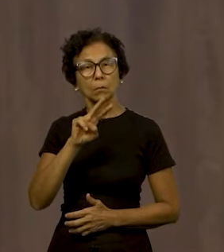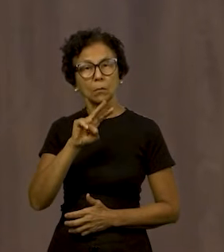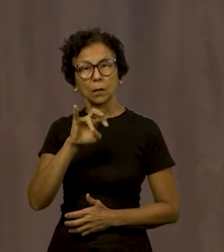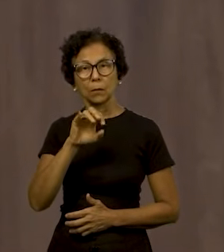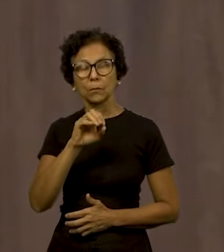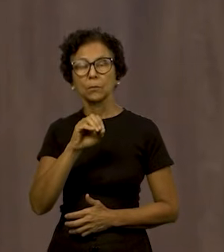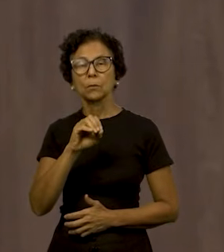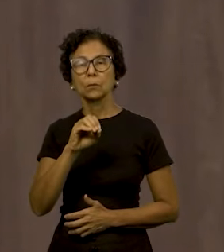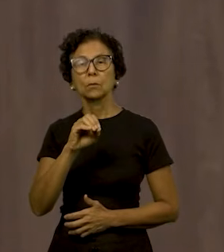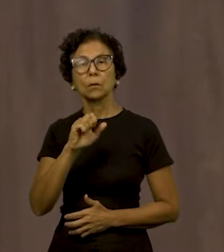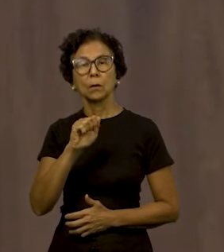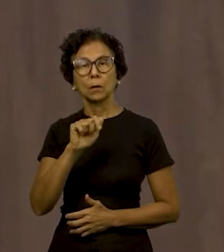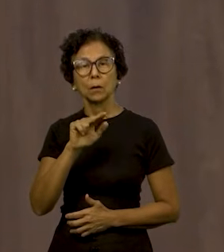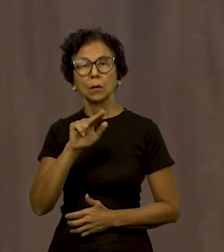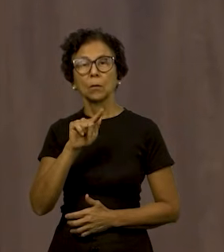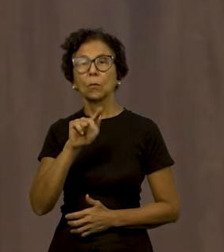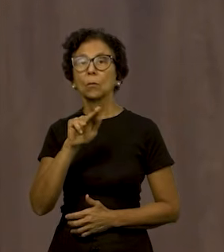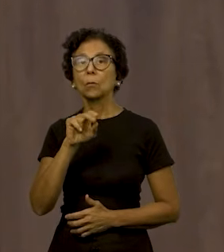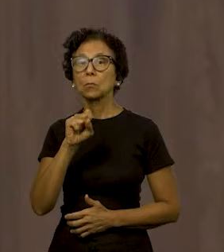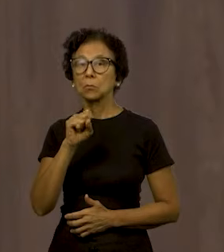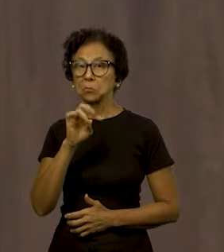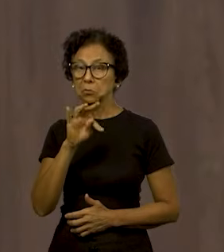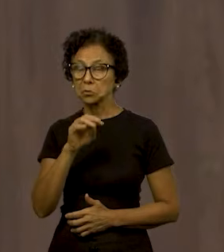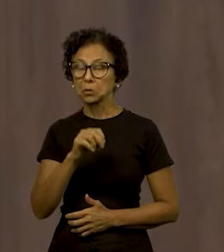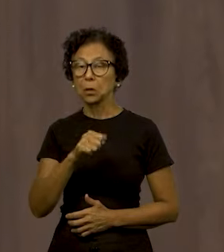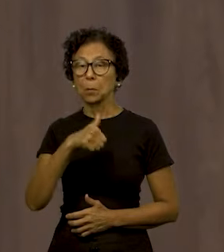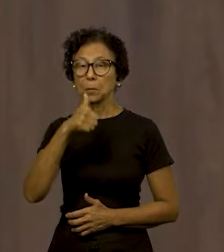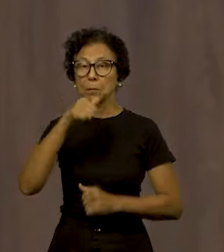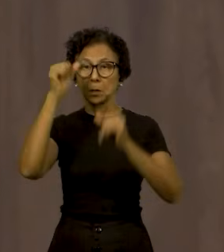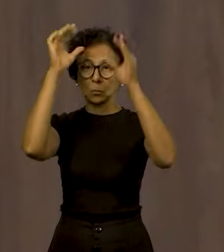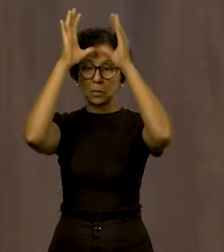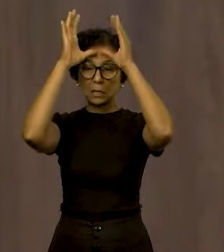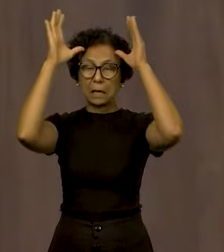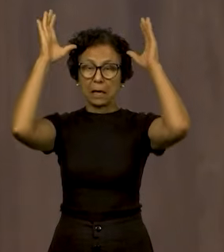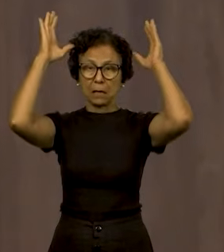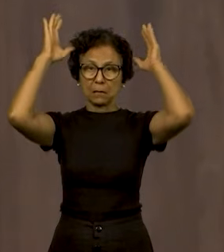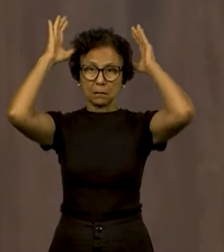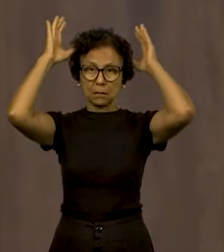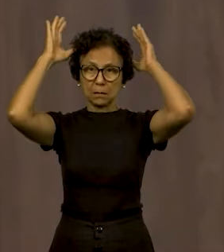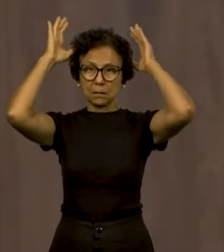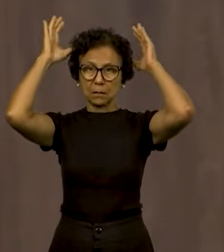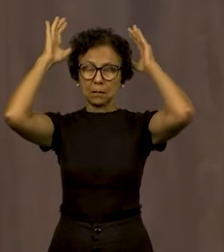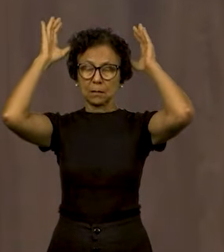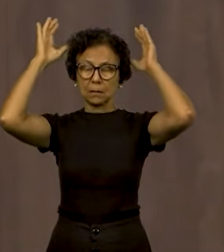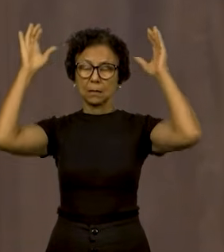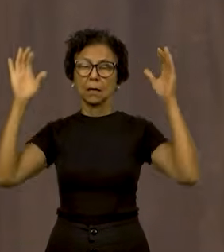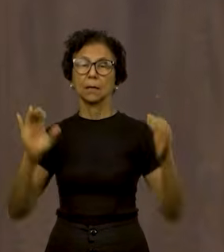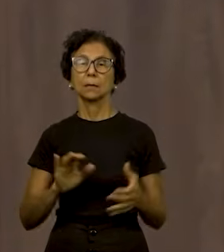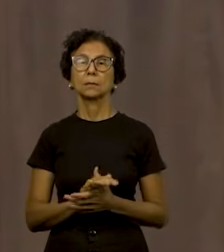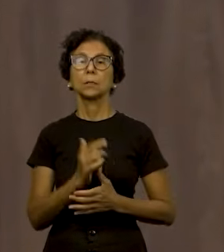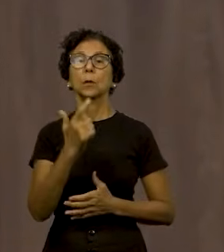o primeiro imperador romano. E só vamos contar aqui que aqui aparece uma outra dinastia importante,